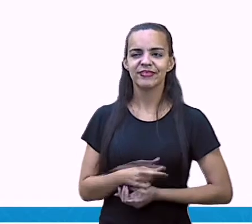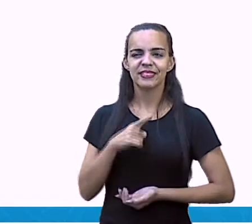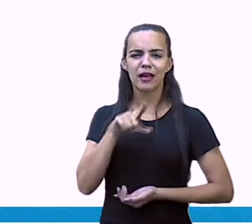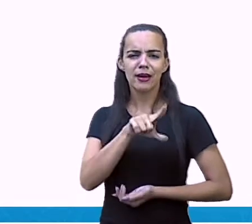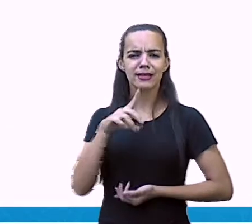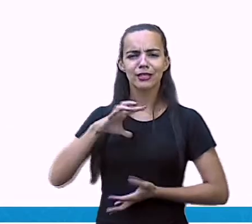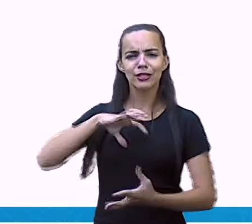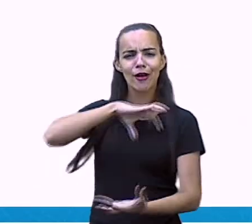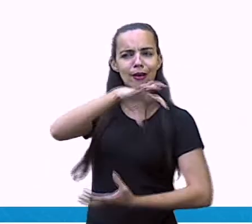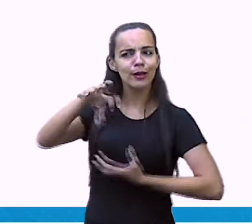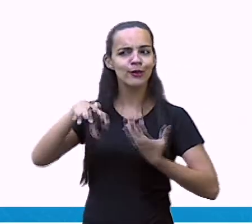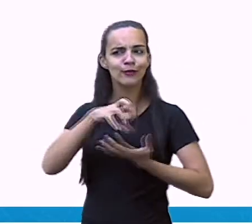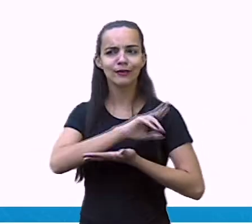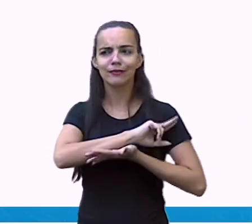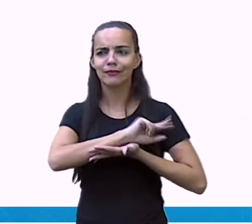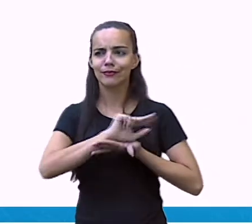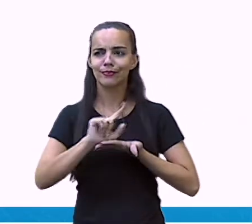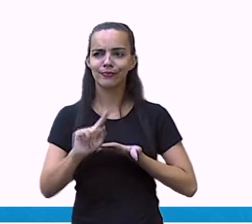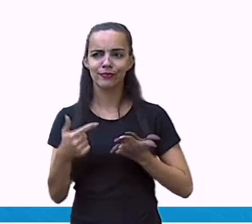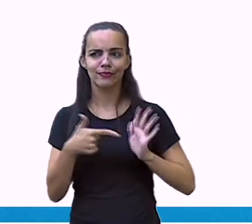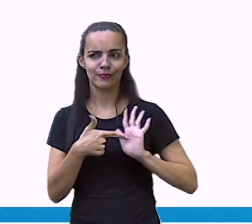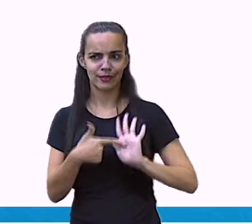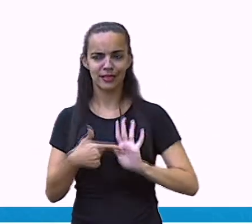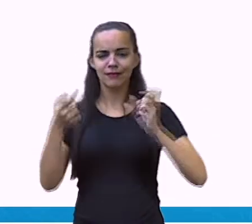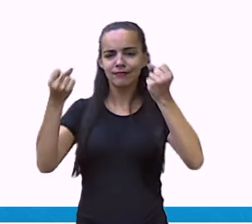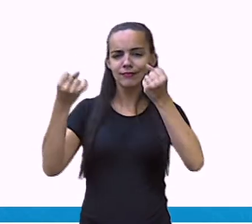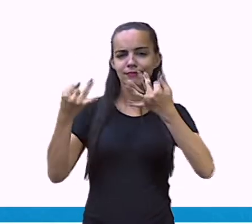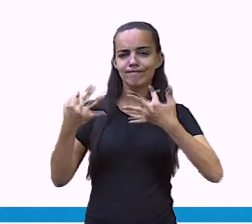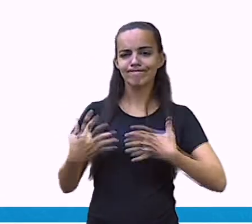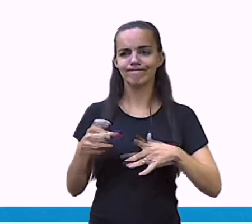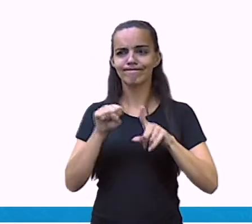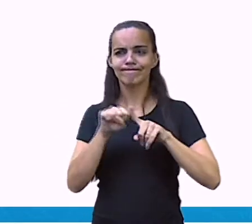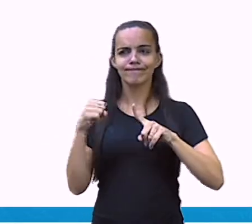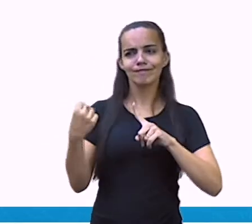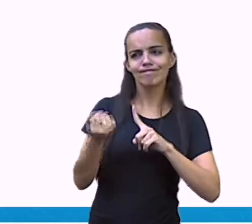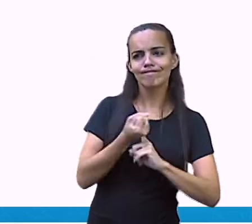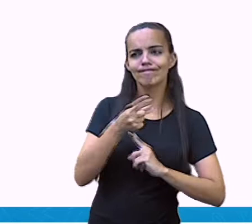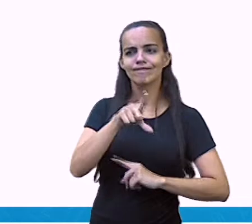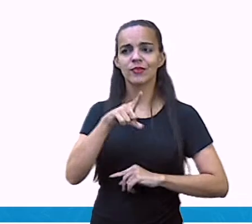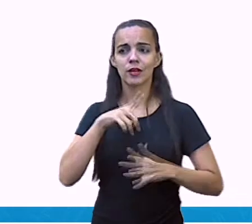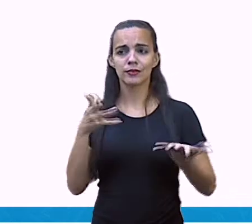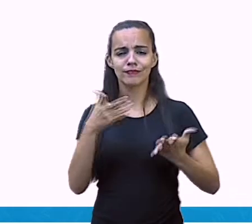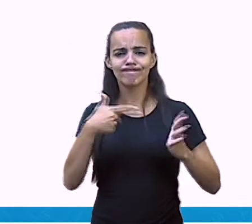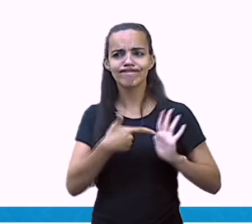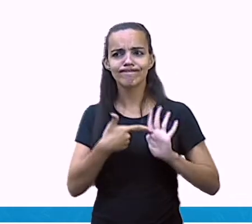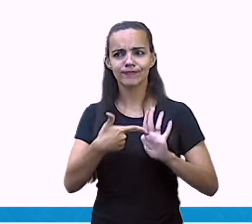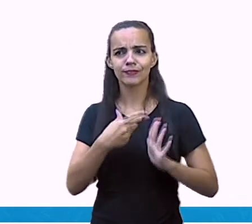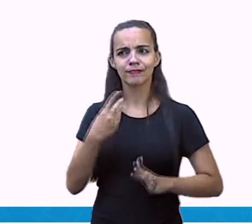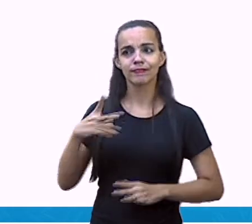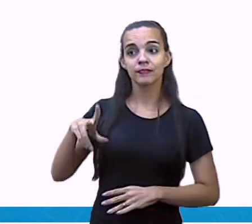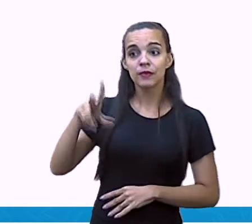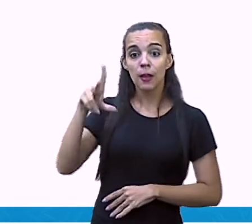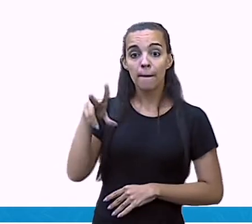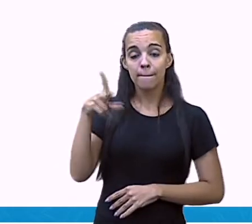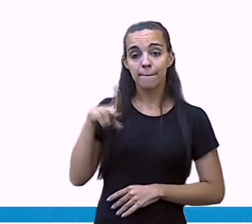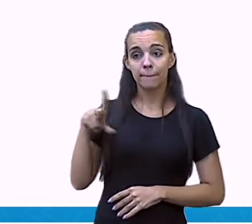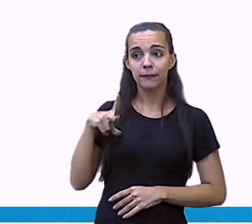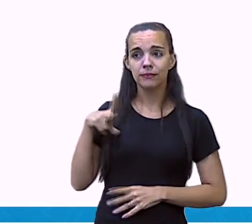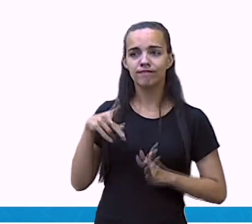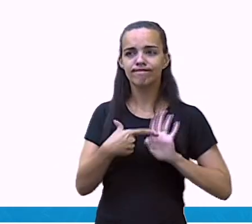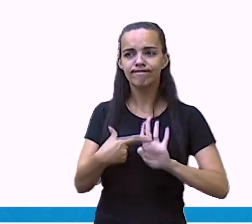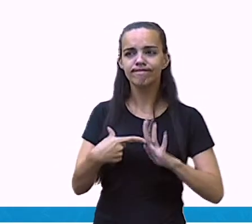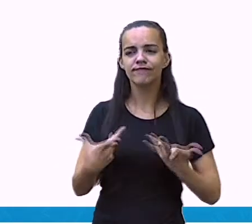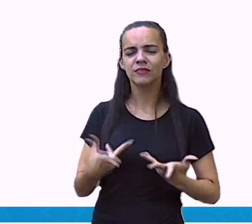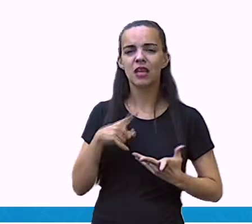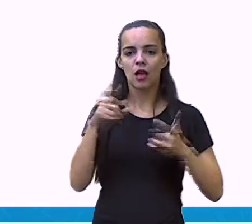revoluções tecnológicas com evidentes implicações sociais, especialmente quando consideramos o ponto